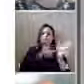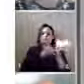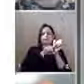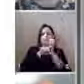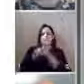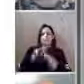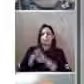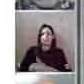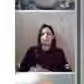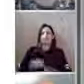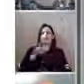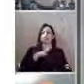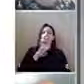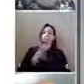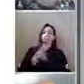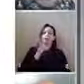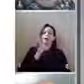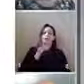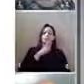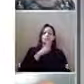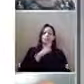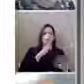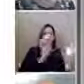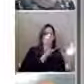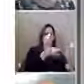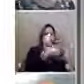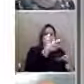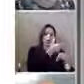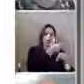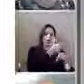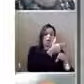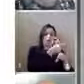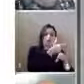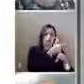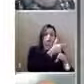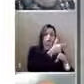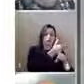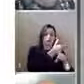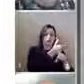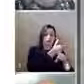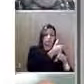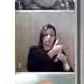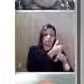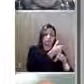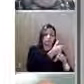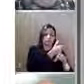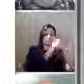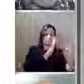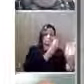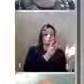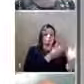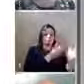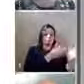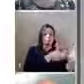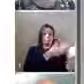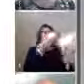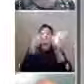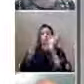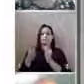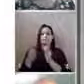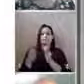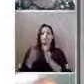tese, a seleção do conjunto léxico, compõe a nomenclatura, para o repertório, né? E a